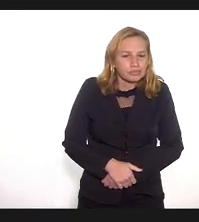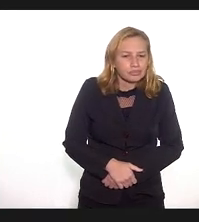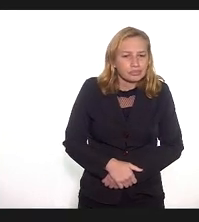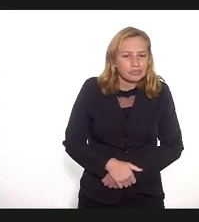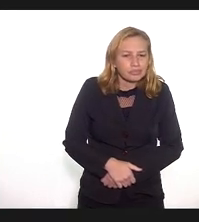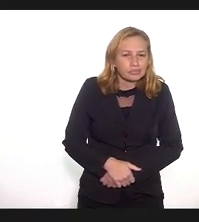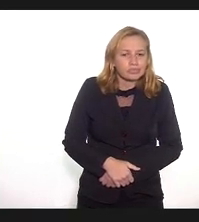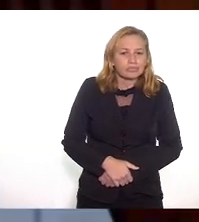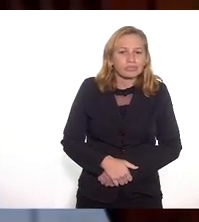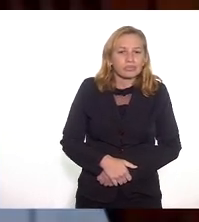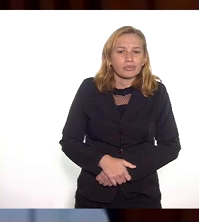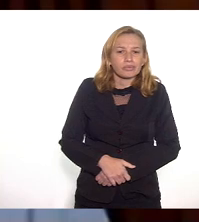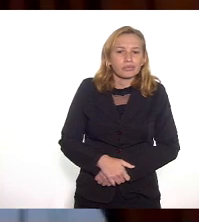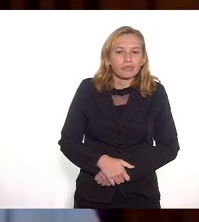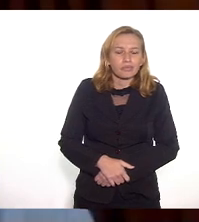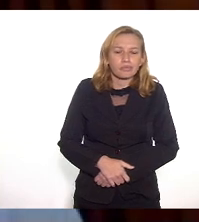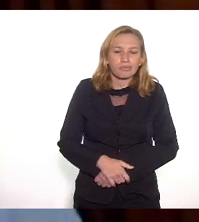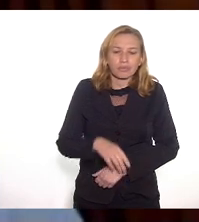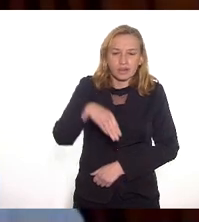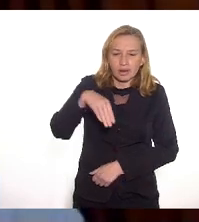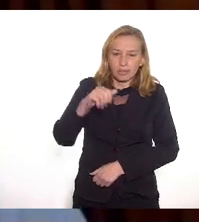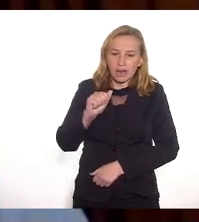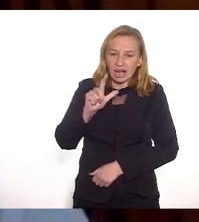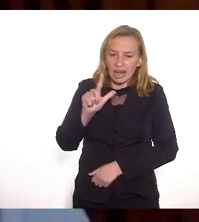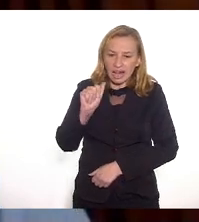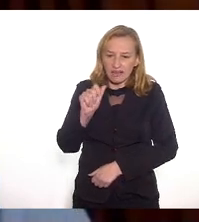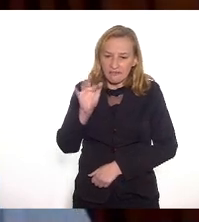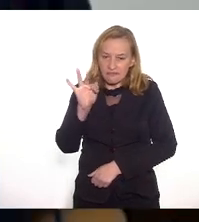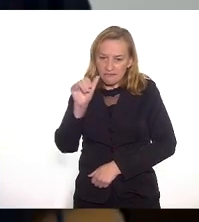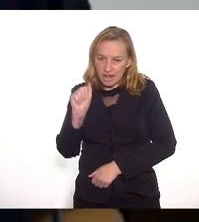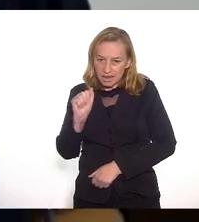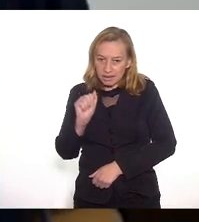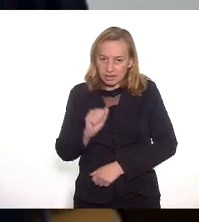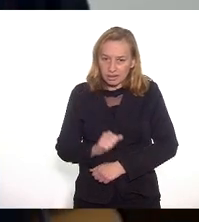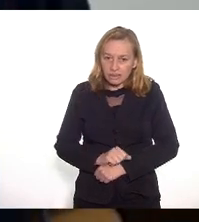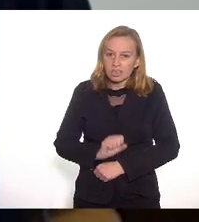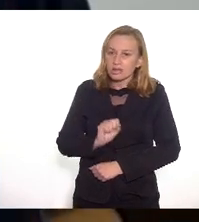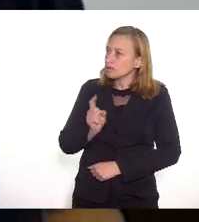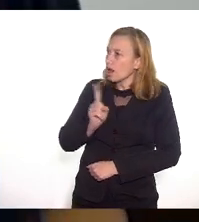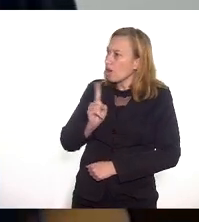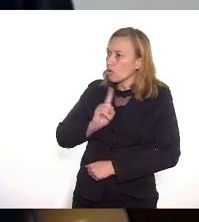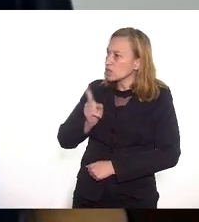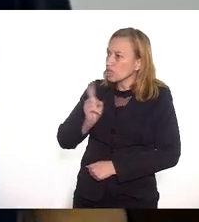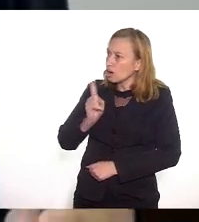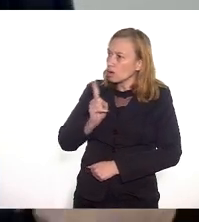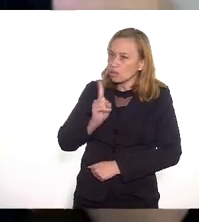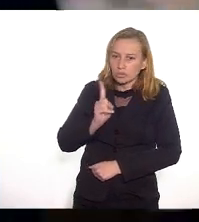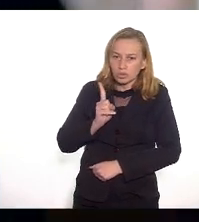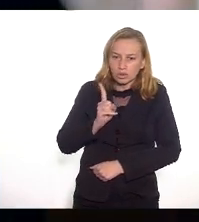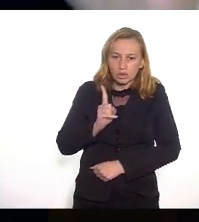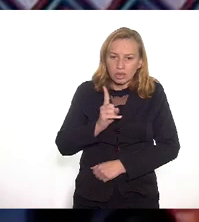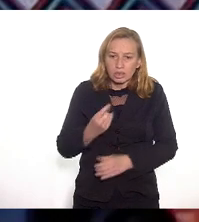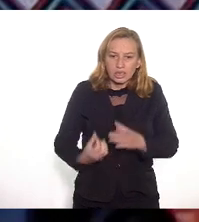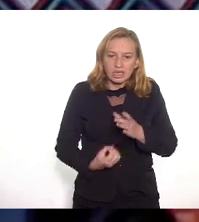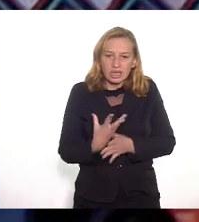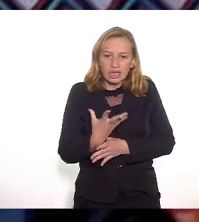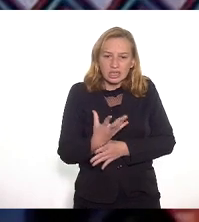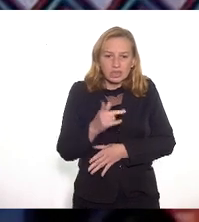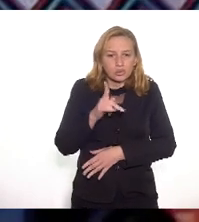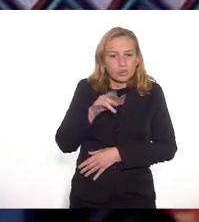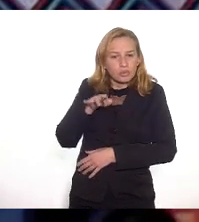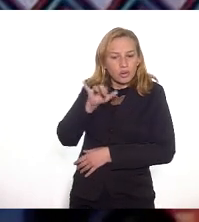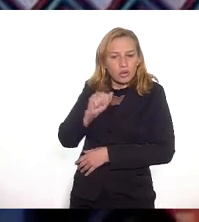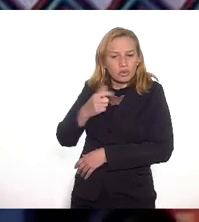Malafaia, deputado Rodrigo. É dele mesmo. Não é não. Não é não, gente. Ele dispõe sobre a criação do programa